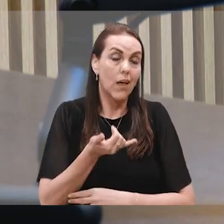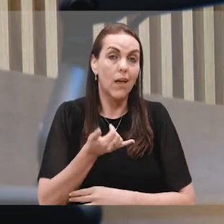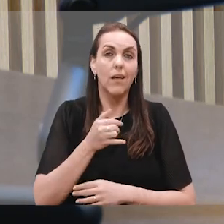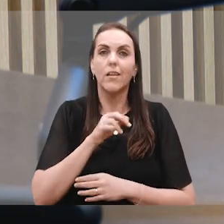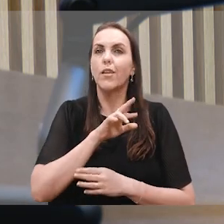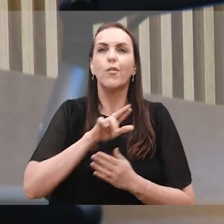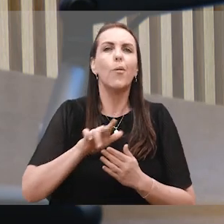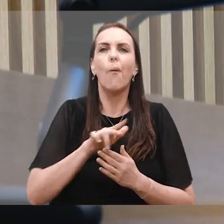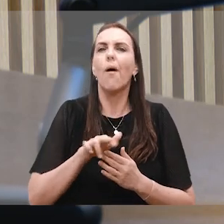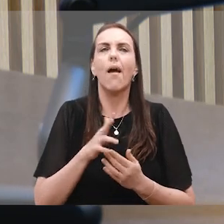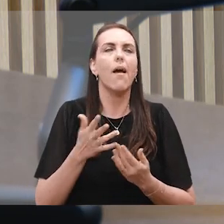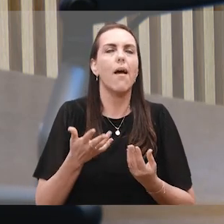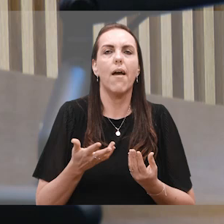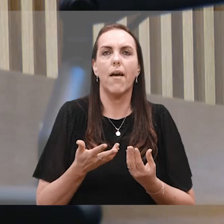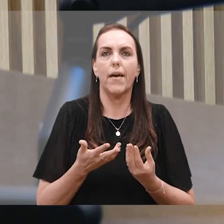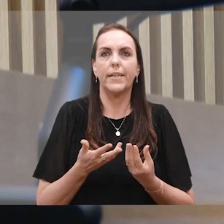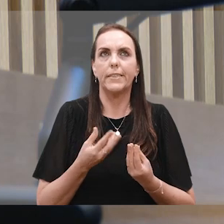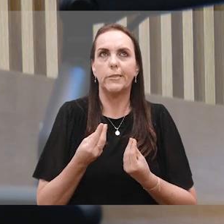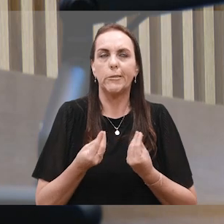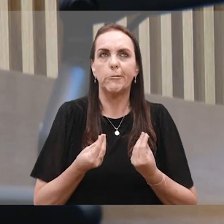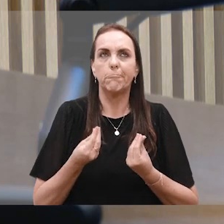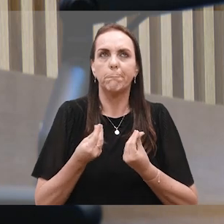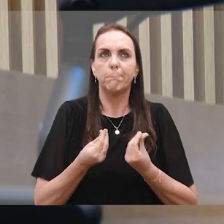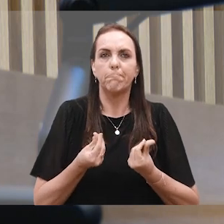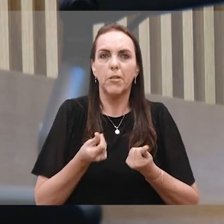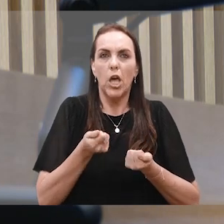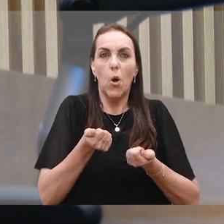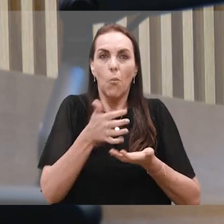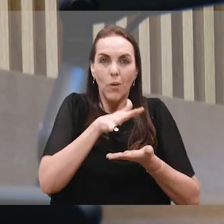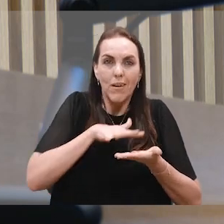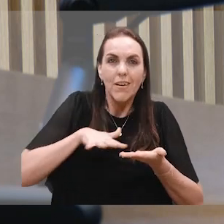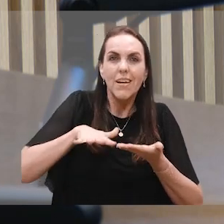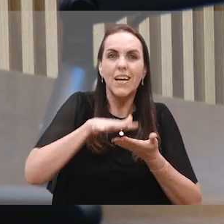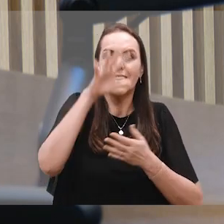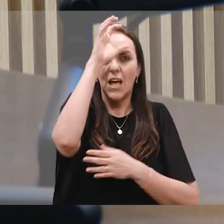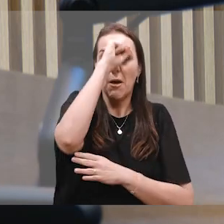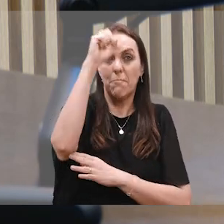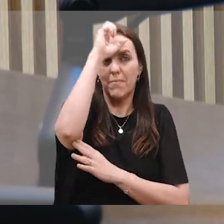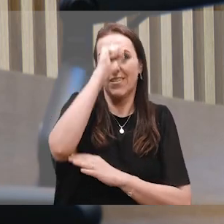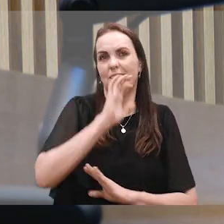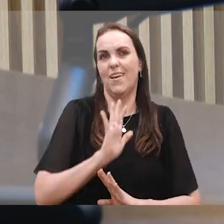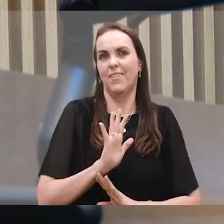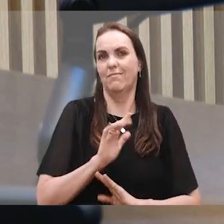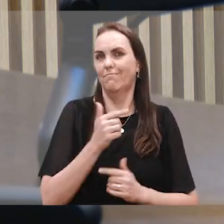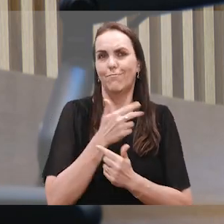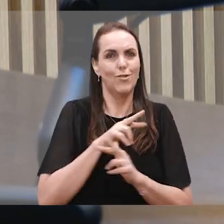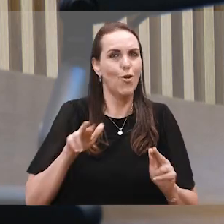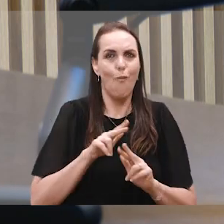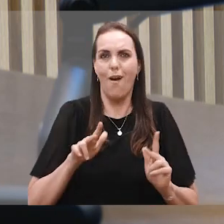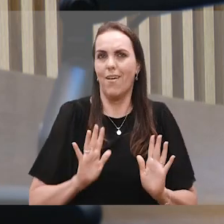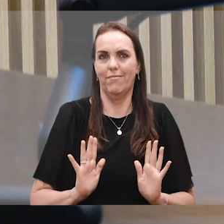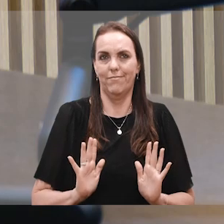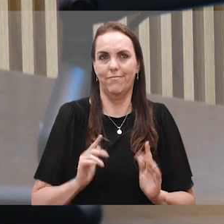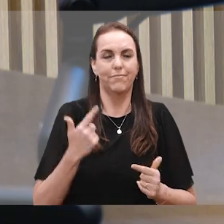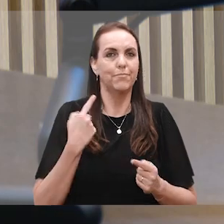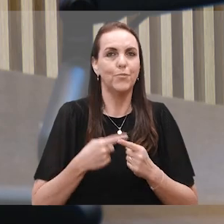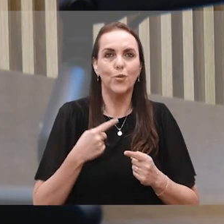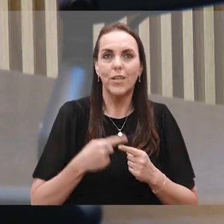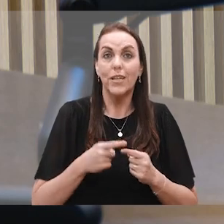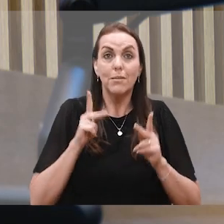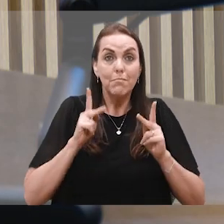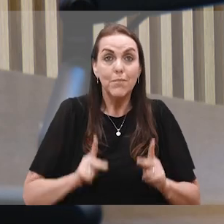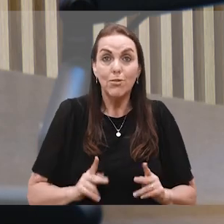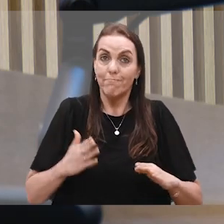celular ele acaba não sendo um espaço de aprendizagem, um lugar de aprendizagem,